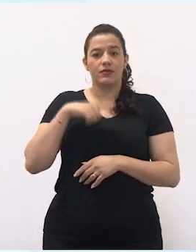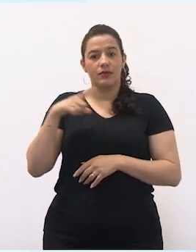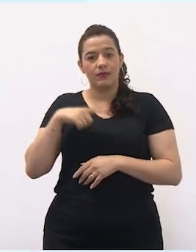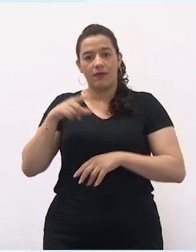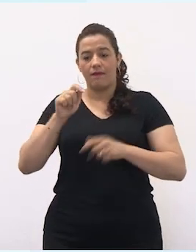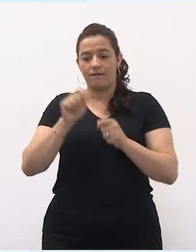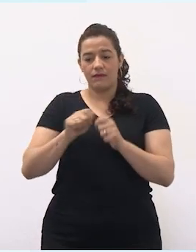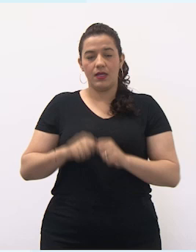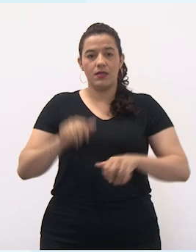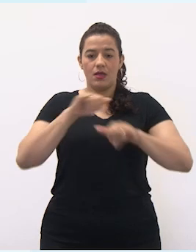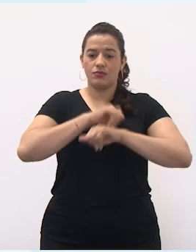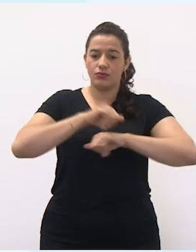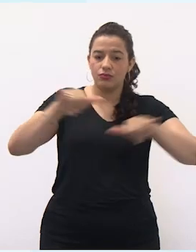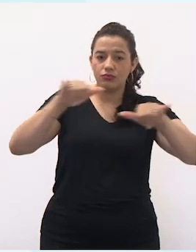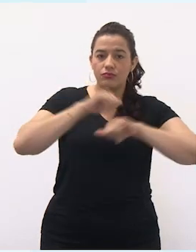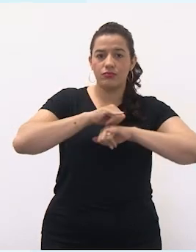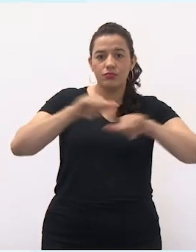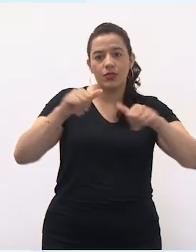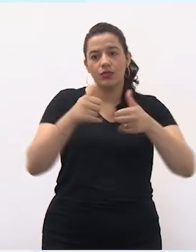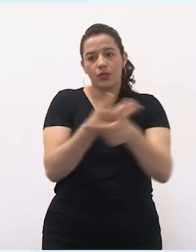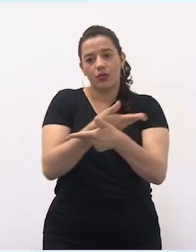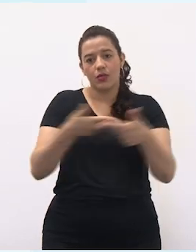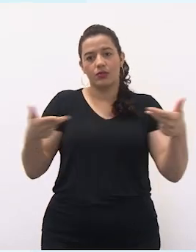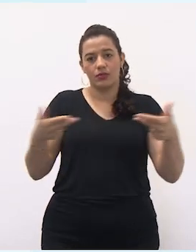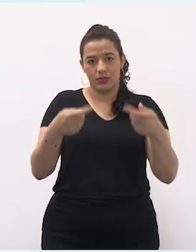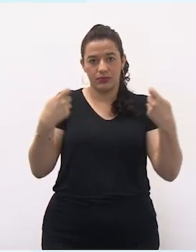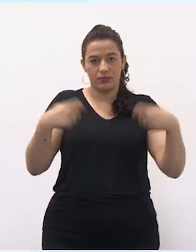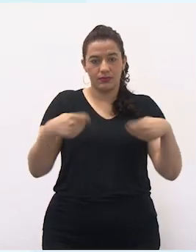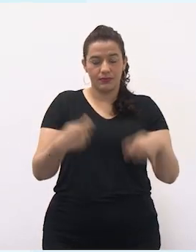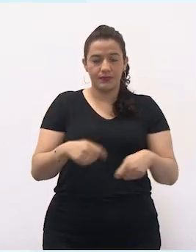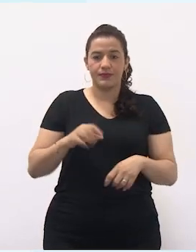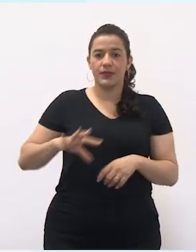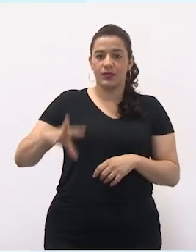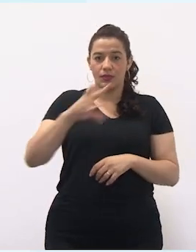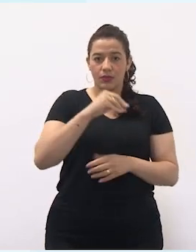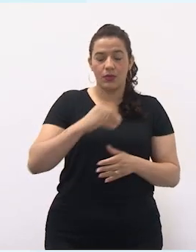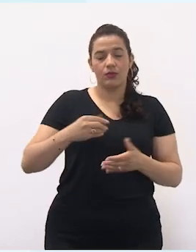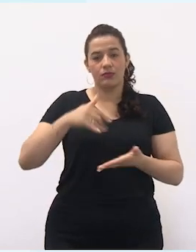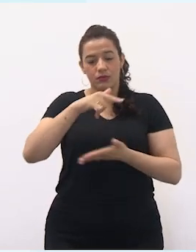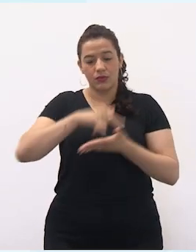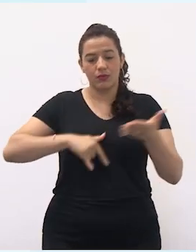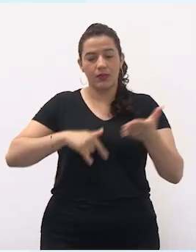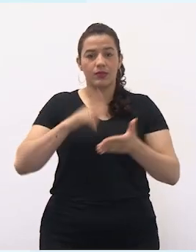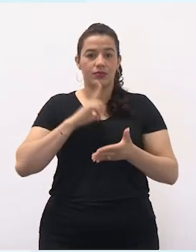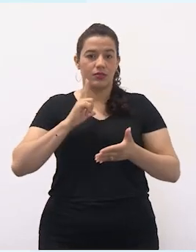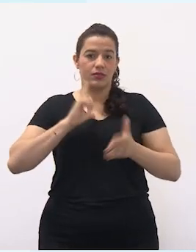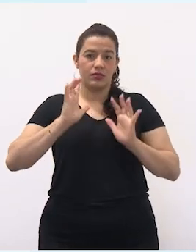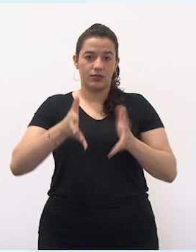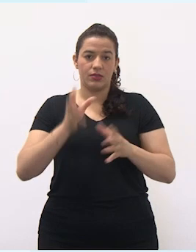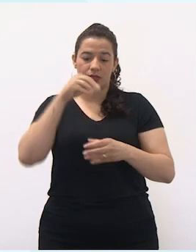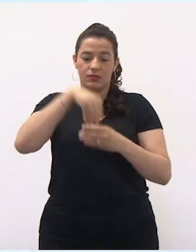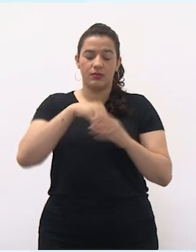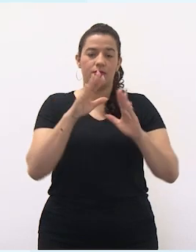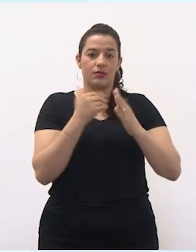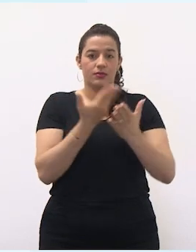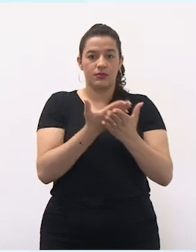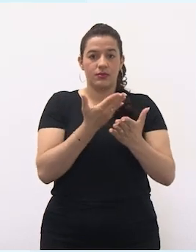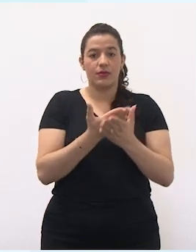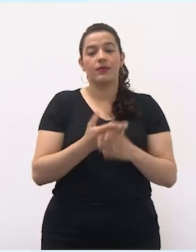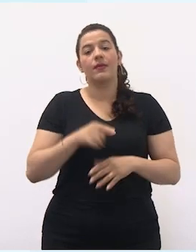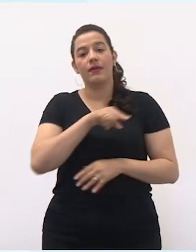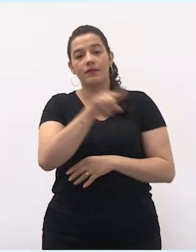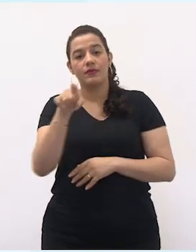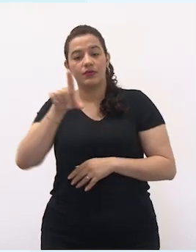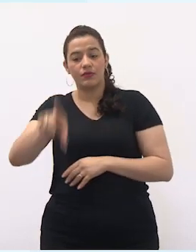divulgação das práticas, né, a partir dos documentos que já estão disponíveis nas unidades, e aí escolher quais são